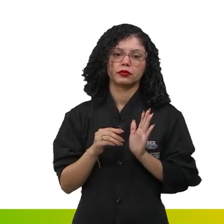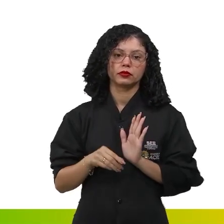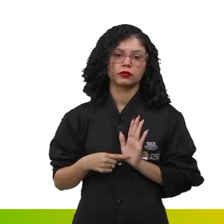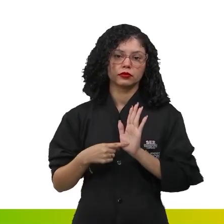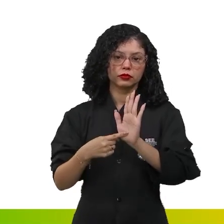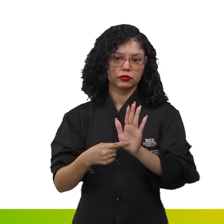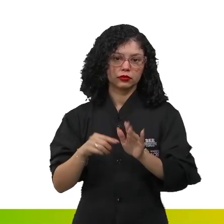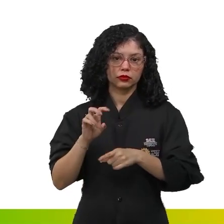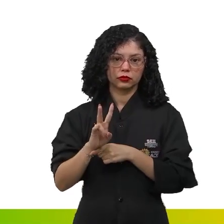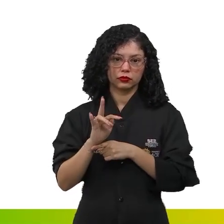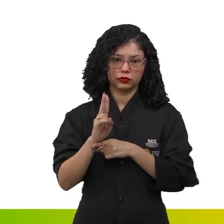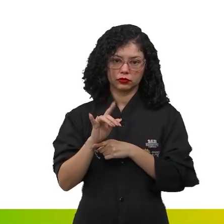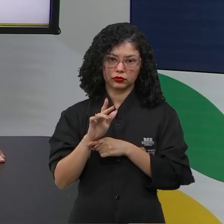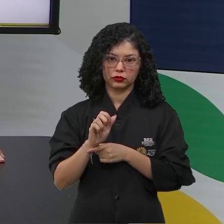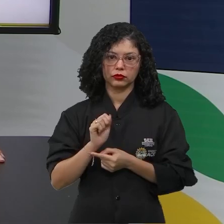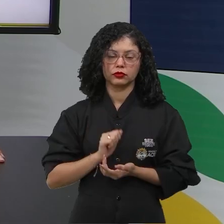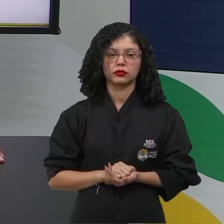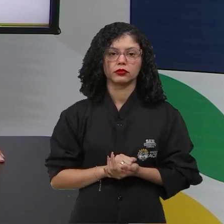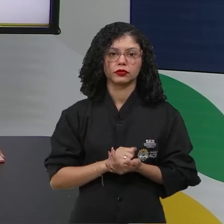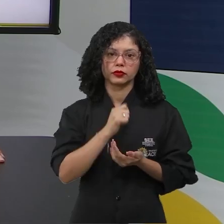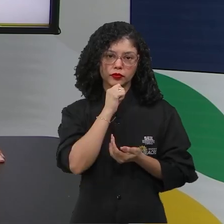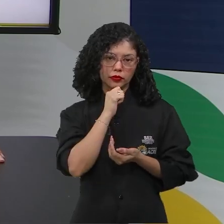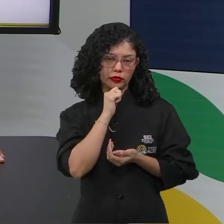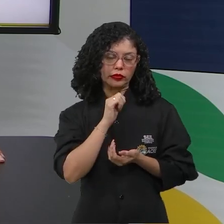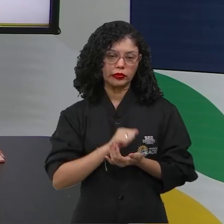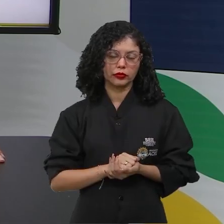vitaminas lipossolúveis.